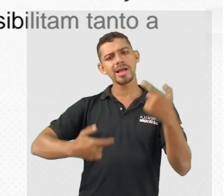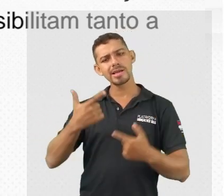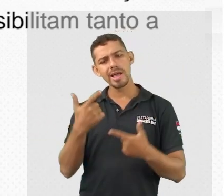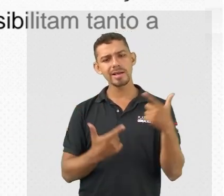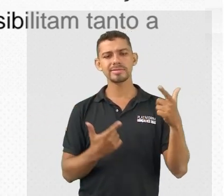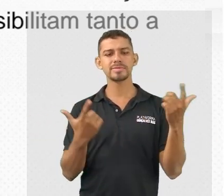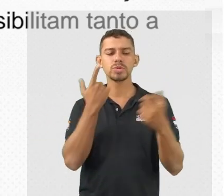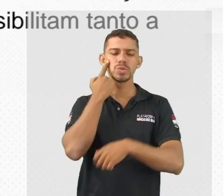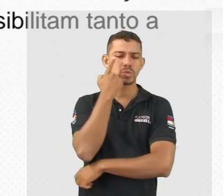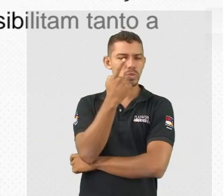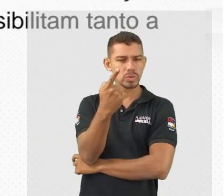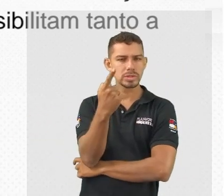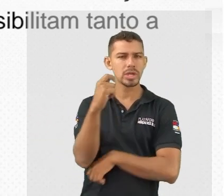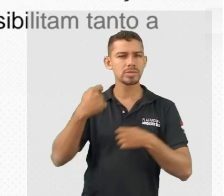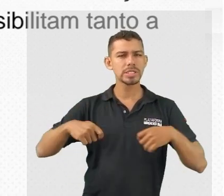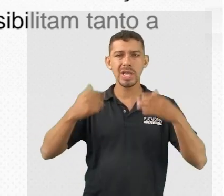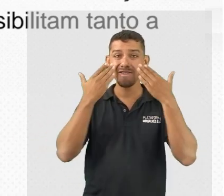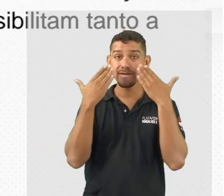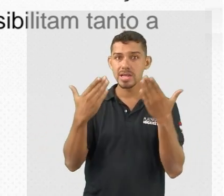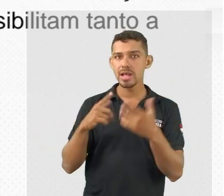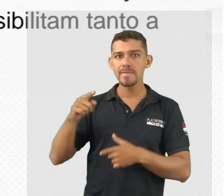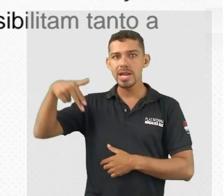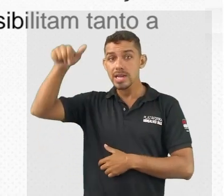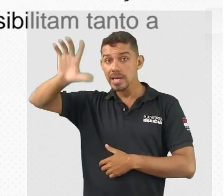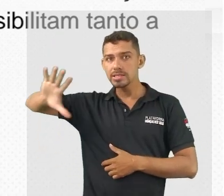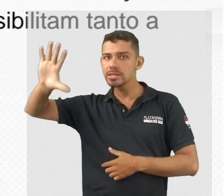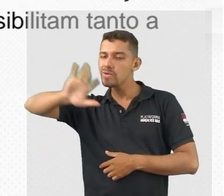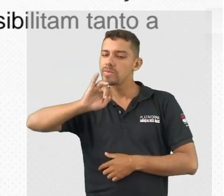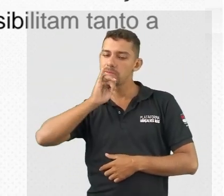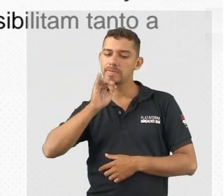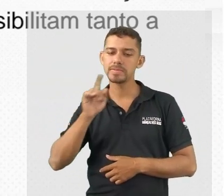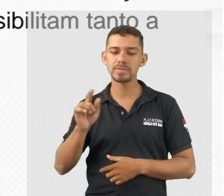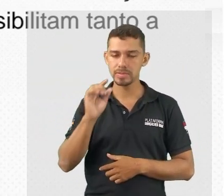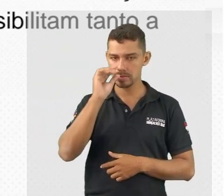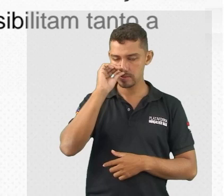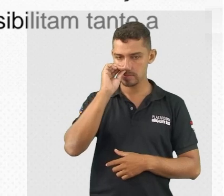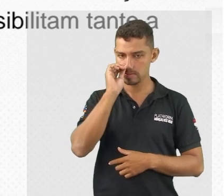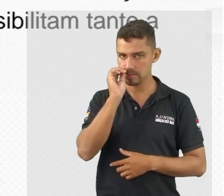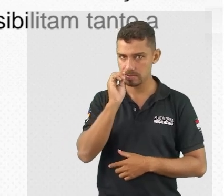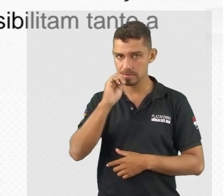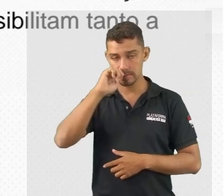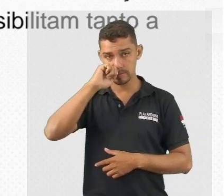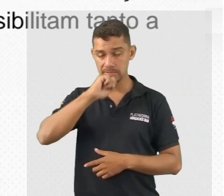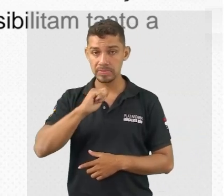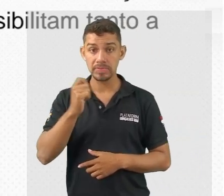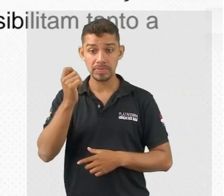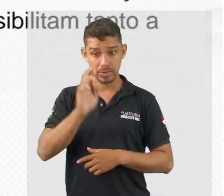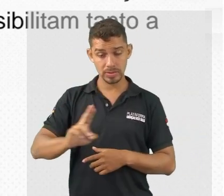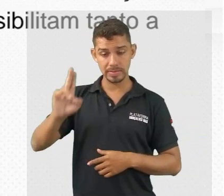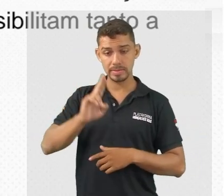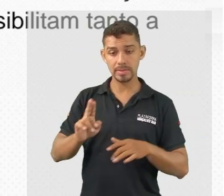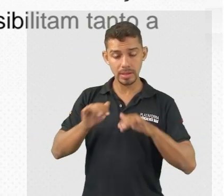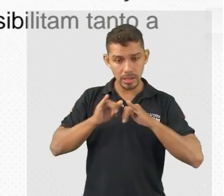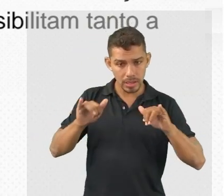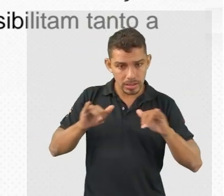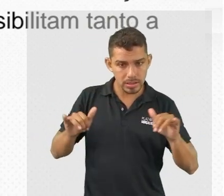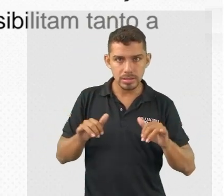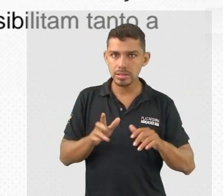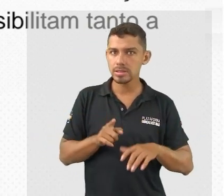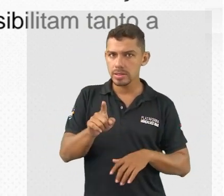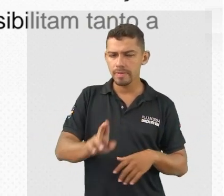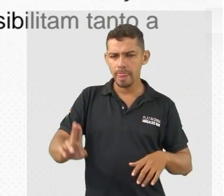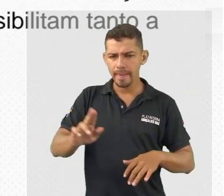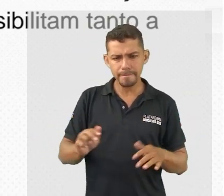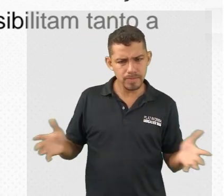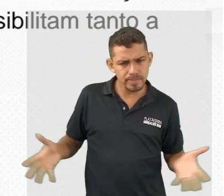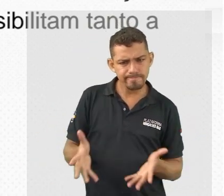como algo que deveria ser enfrentado pela nação. E aí o Estado utilizava essa mídia para, de certa forma, implicar a própria